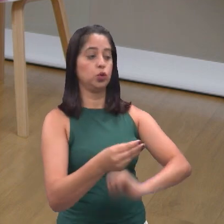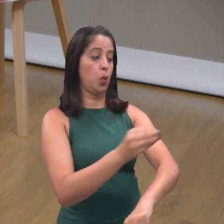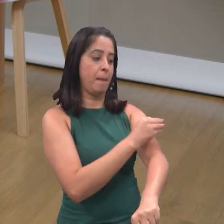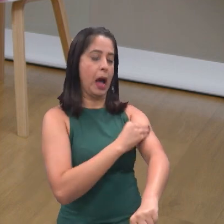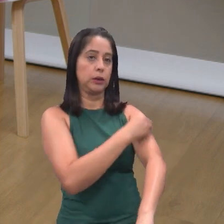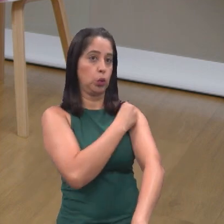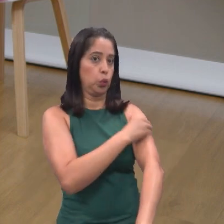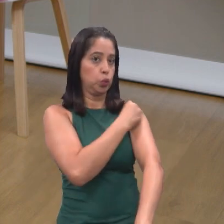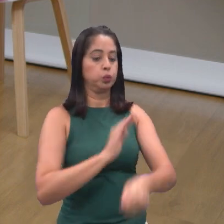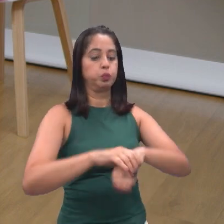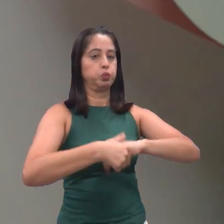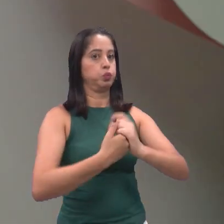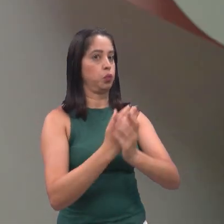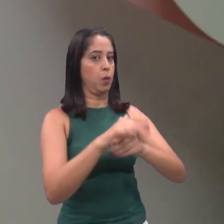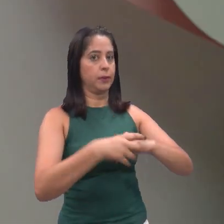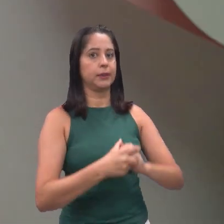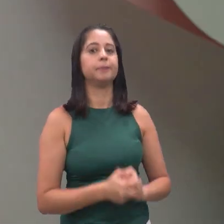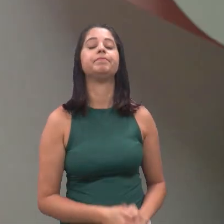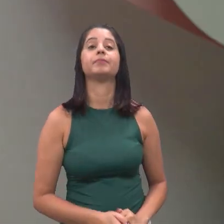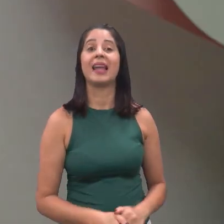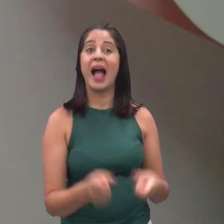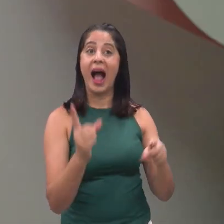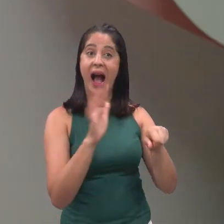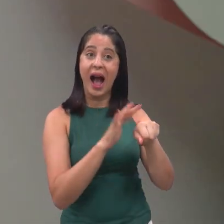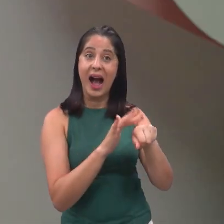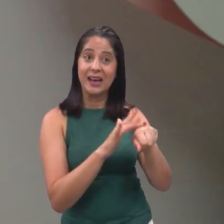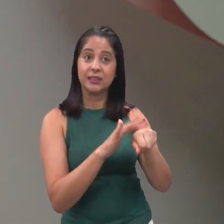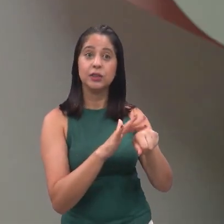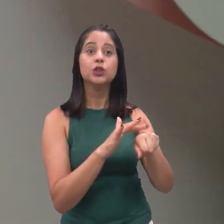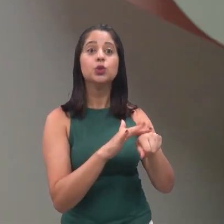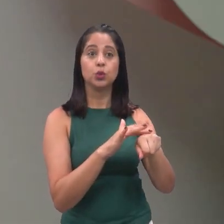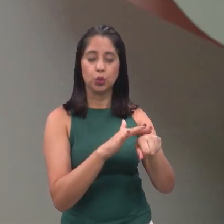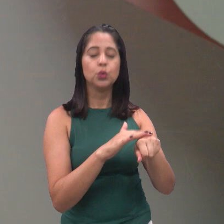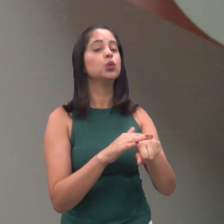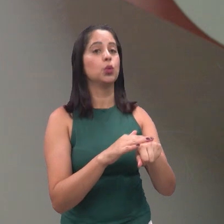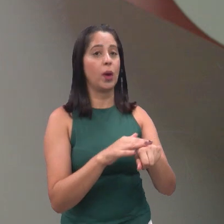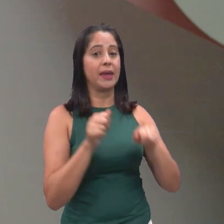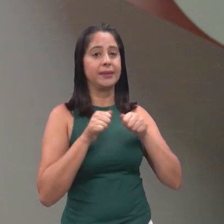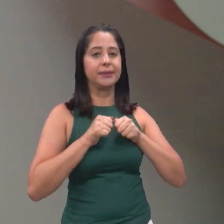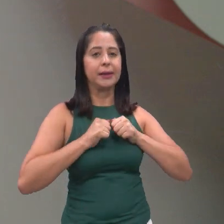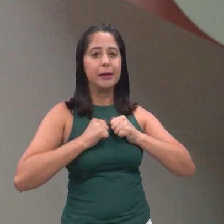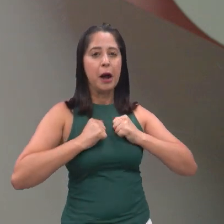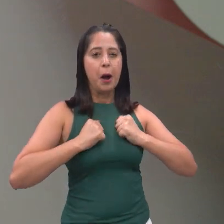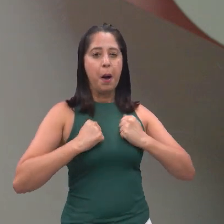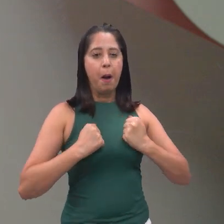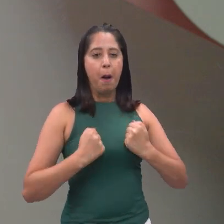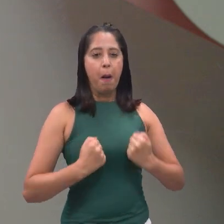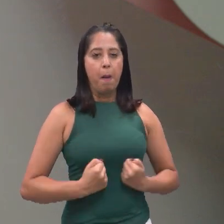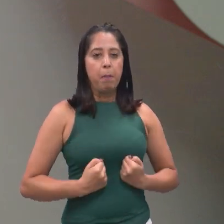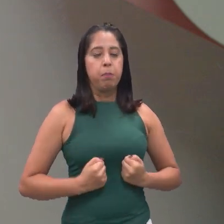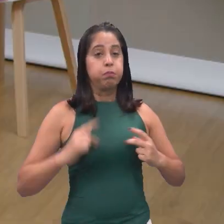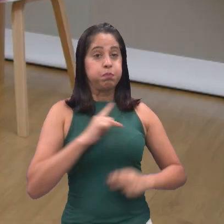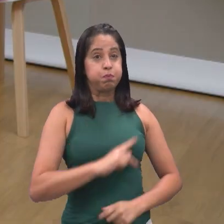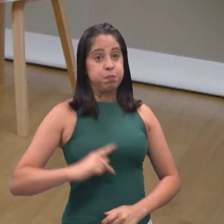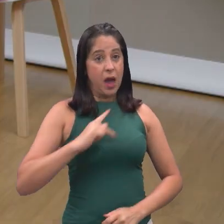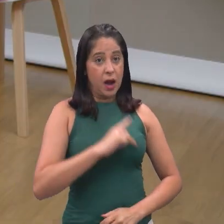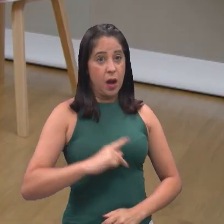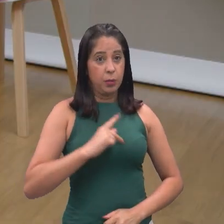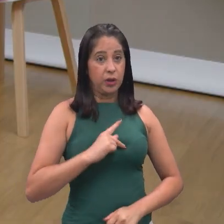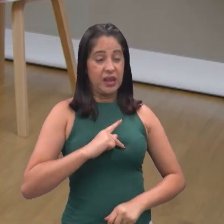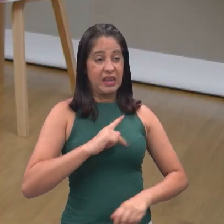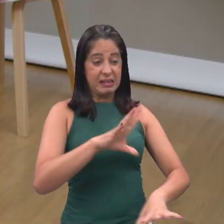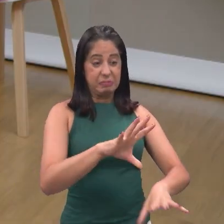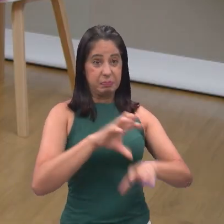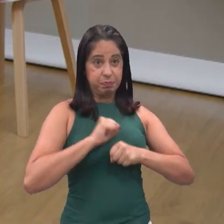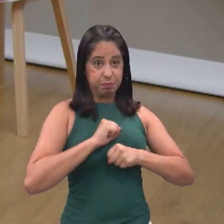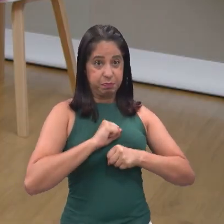muito importante. E a pneumonia é uma dessas doenças infecto-contagiosas. O que é essa doença? Então, a pneumonia, ela é uma